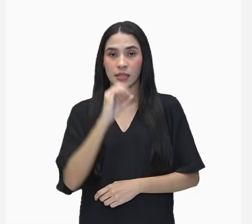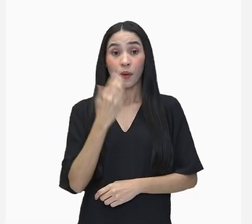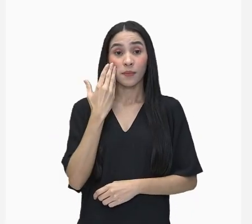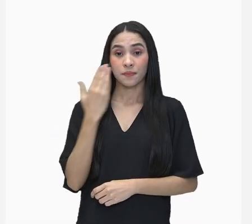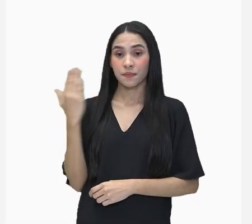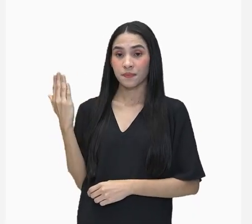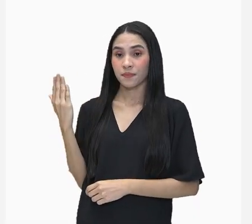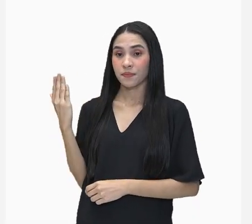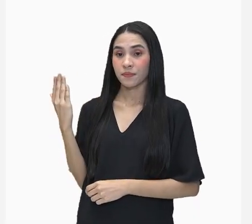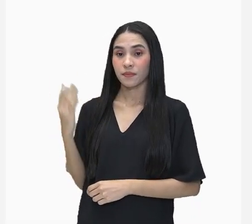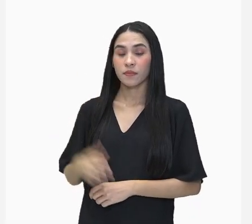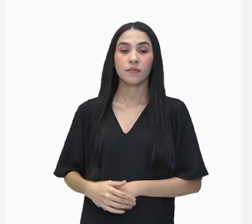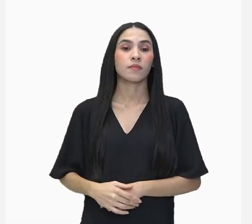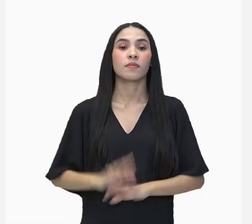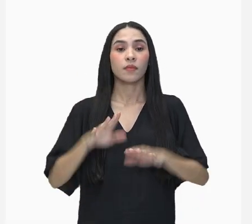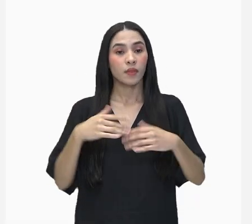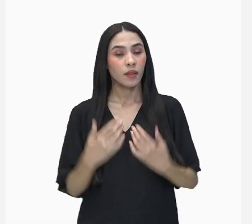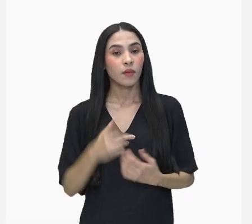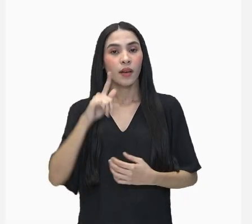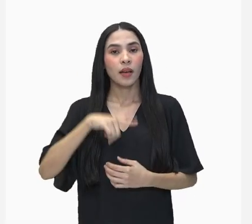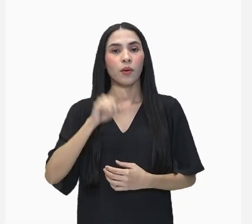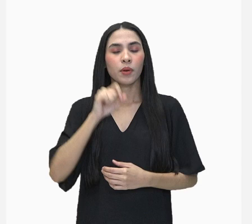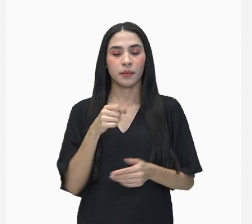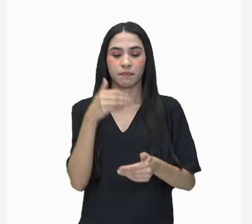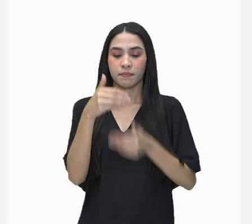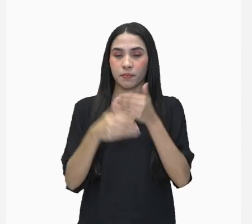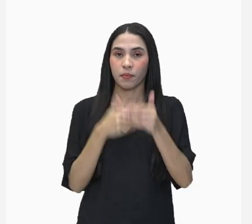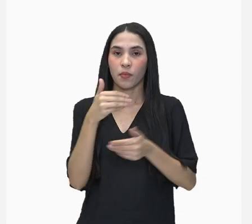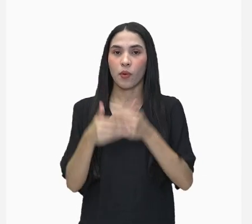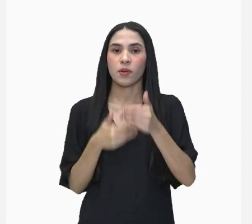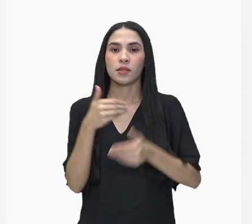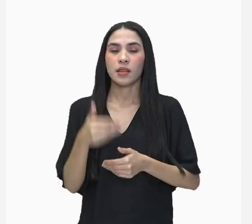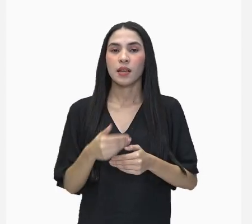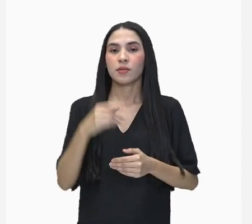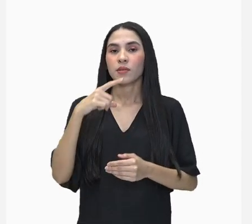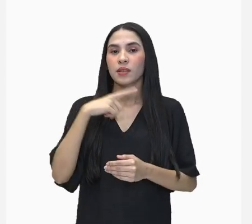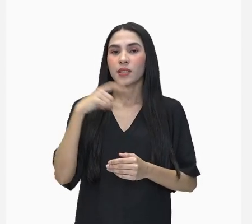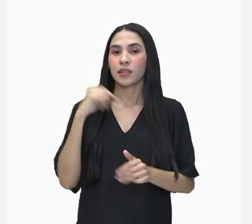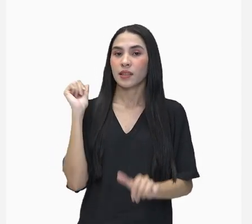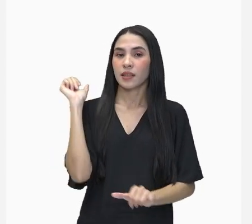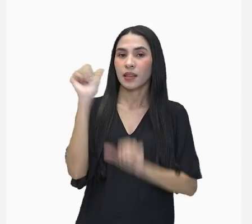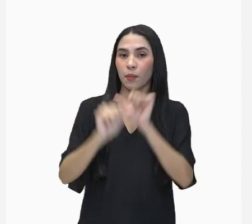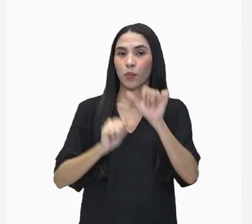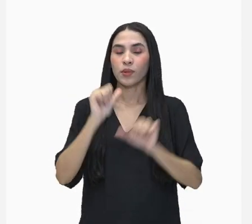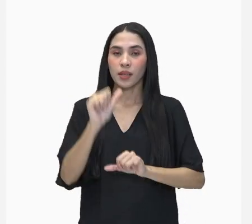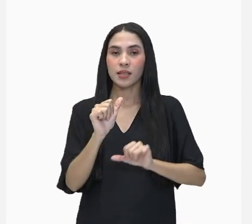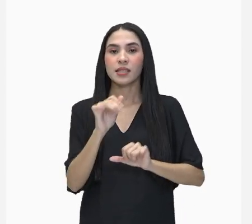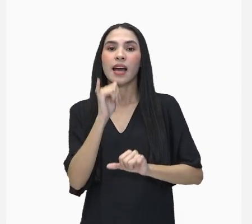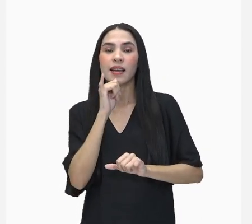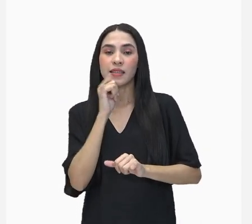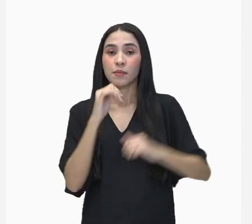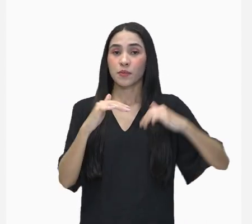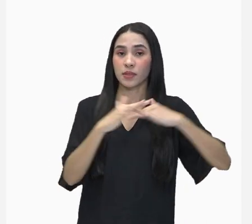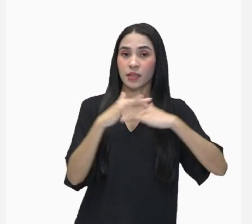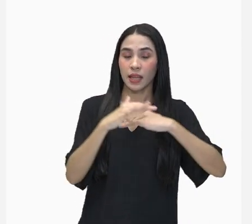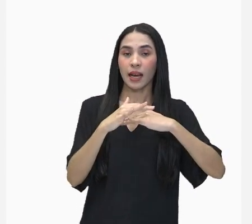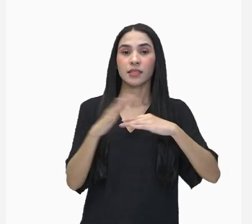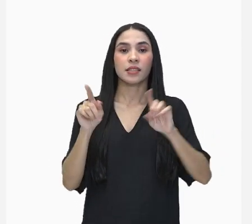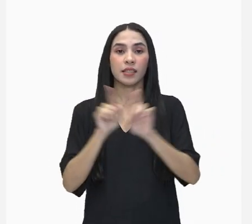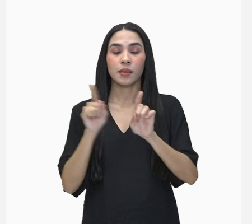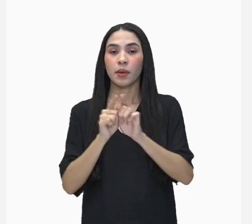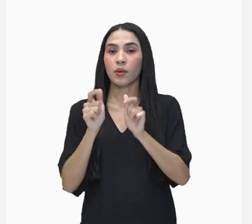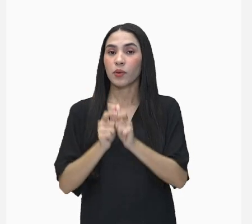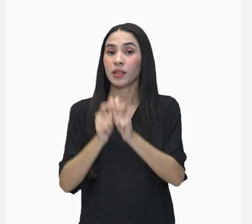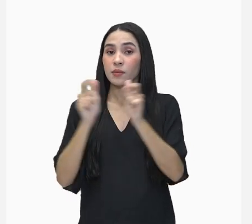cartela. A urbanização, é aquele processo que consiste na transformação das cidades, e do crescimento